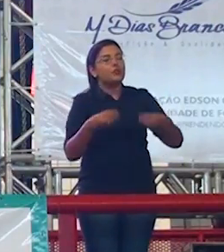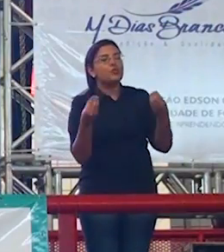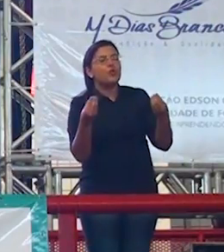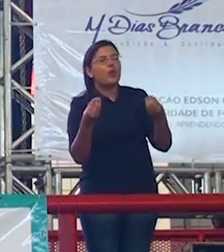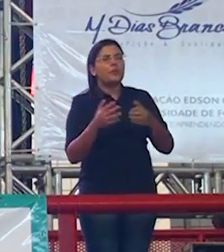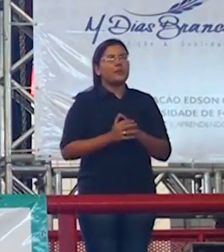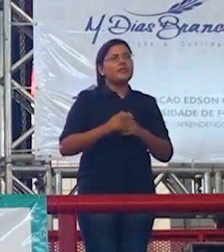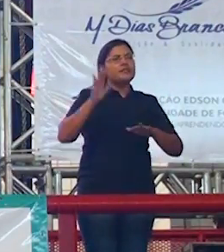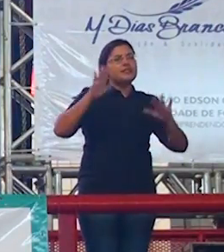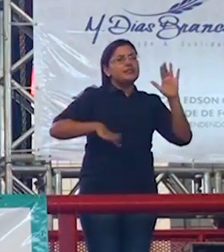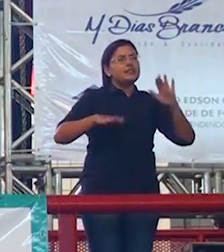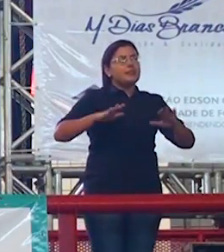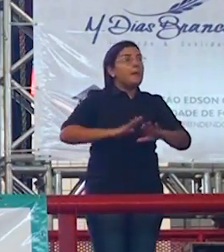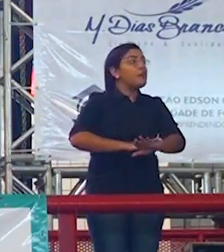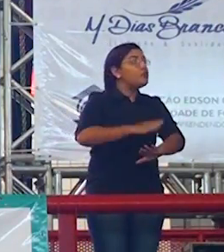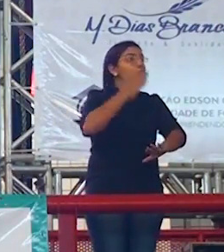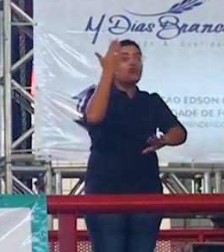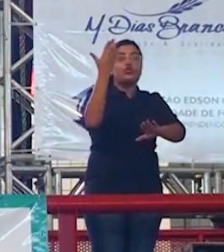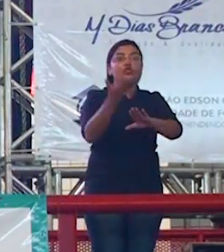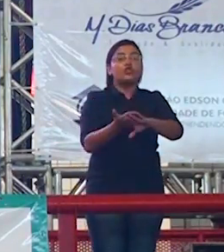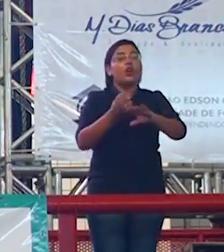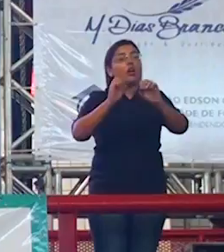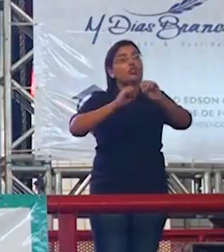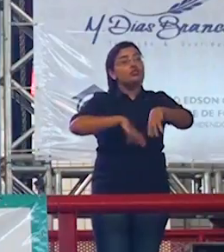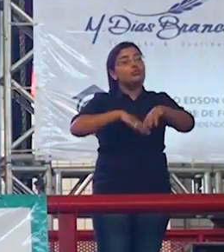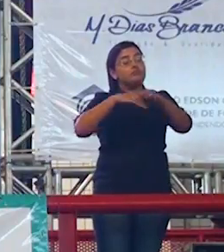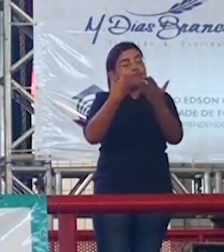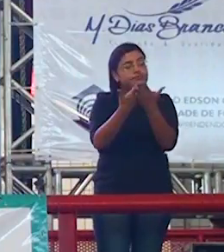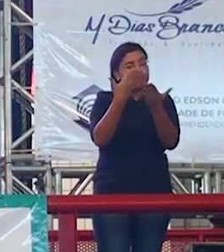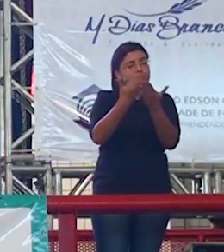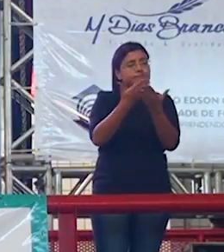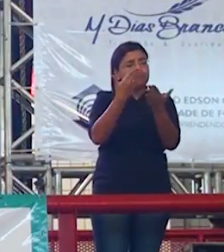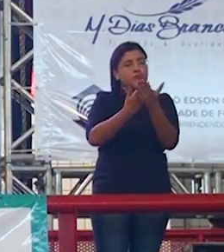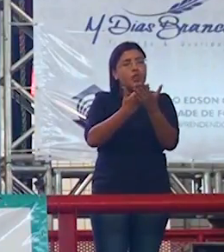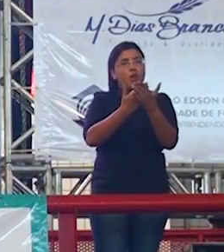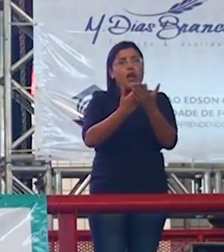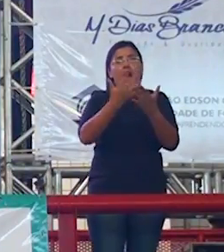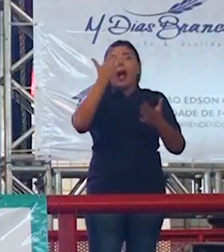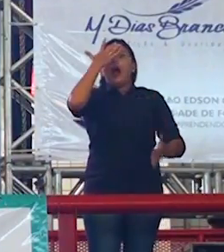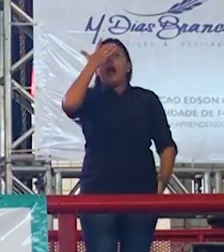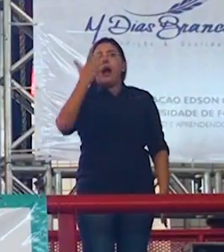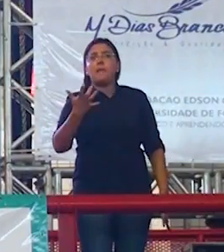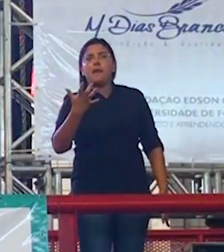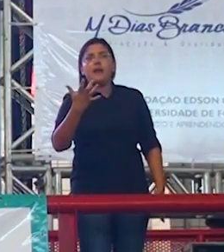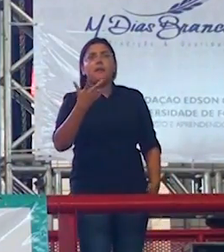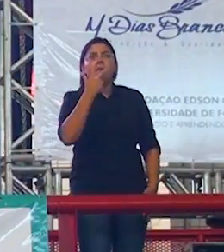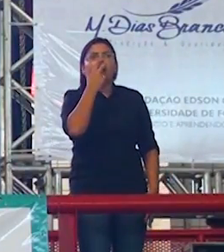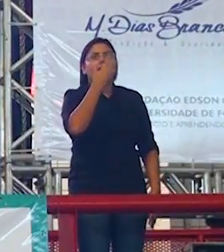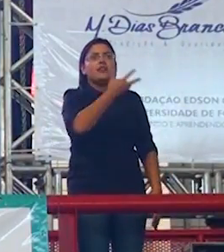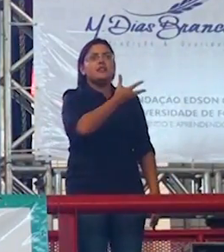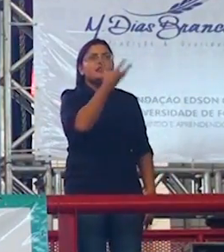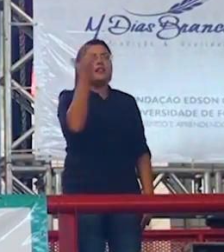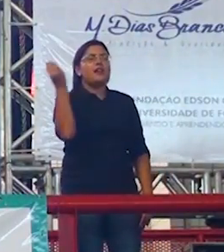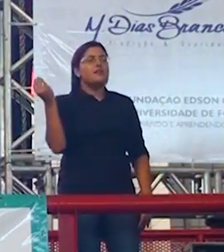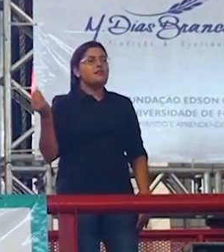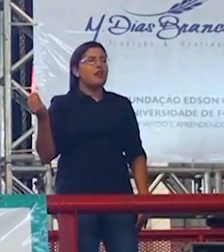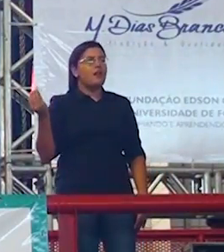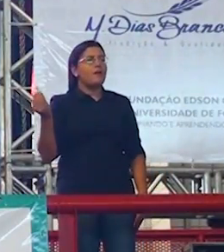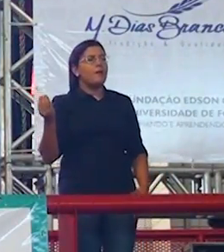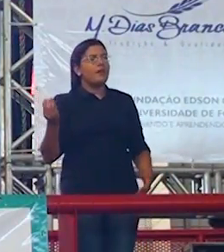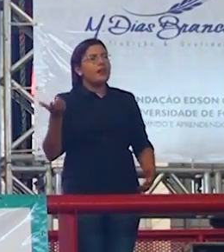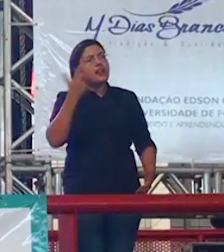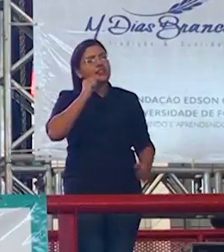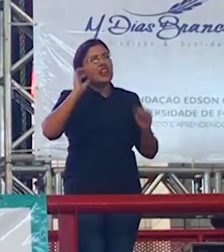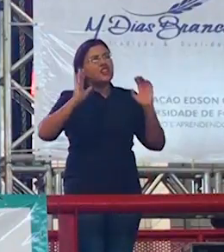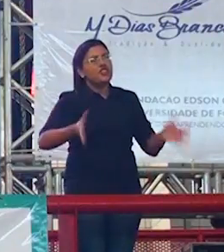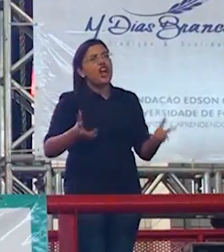Porque às vezes você passa o dia estudando e no outro dia você já tem a impressão de que já esqueceu a maior parte. Quem já